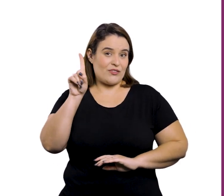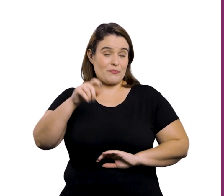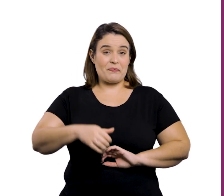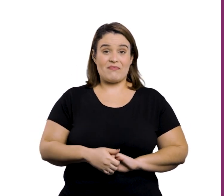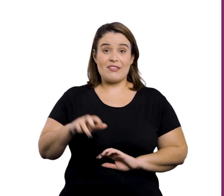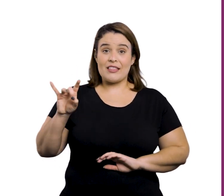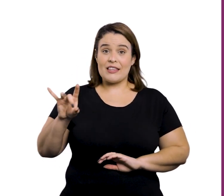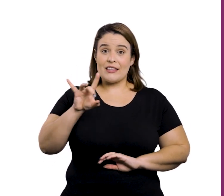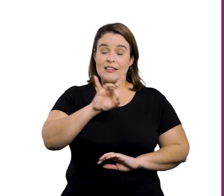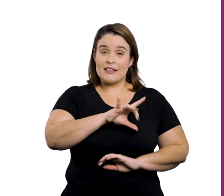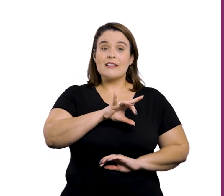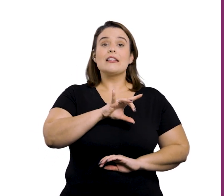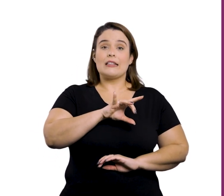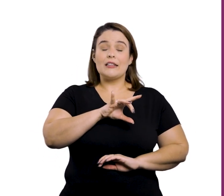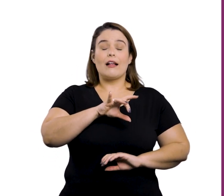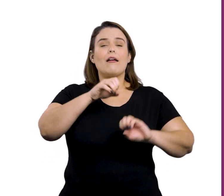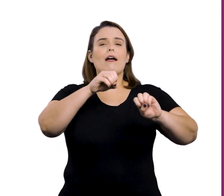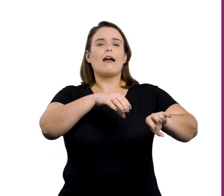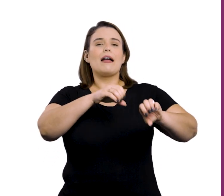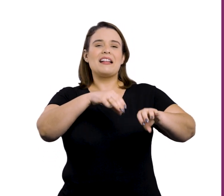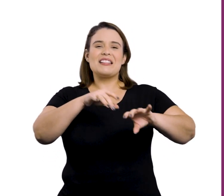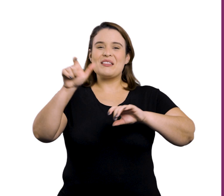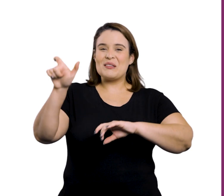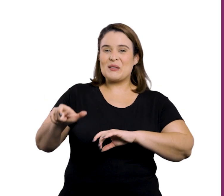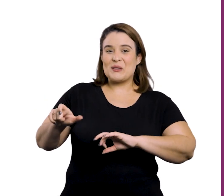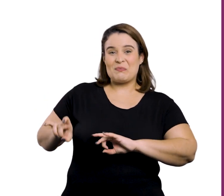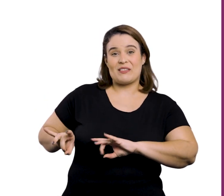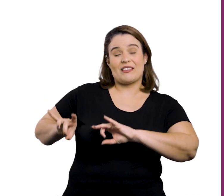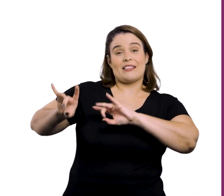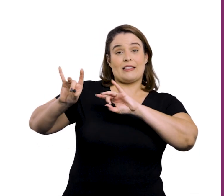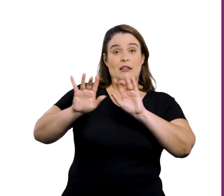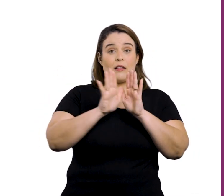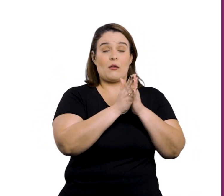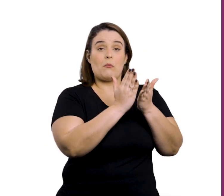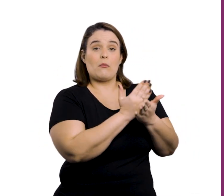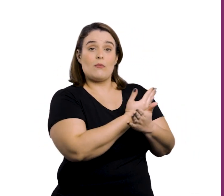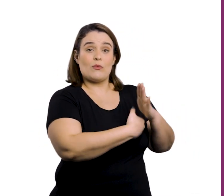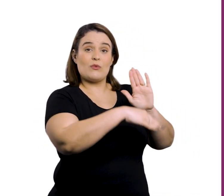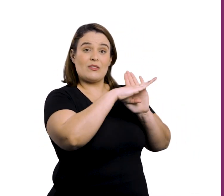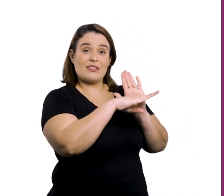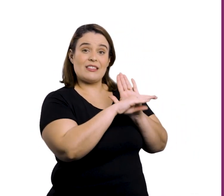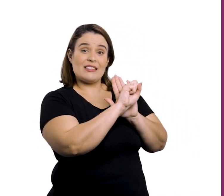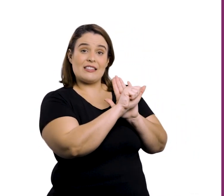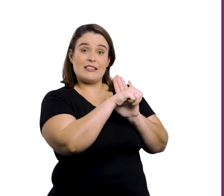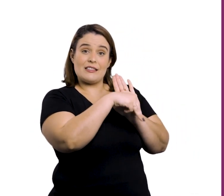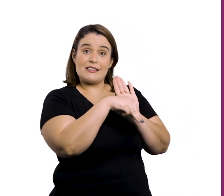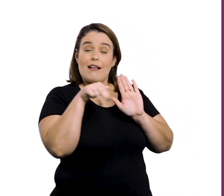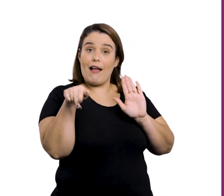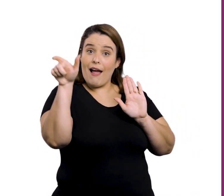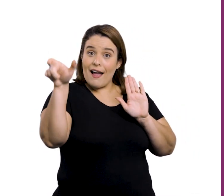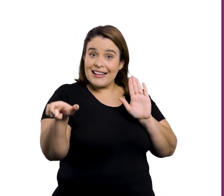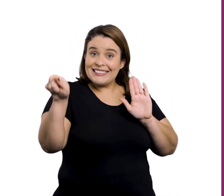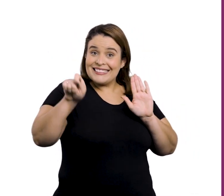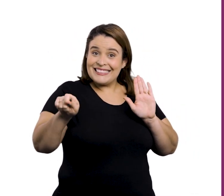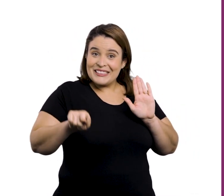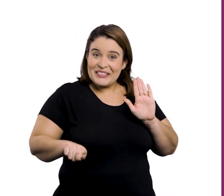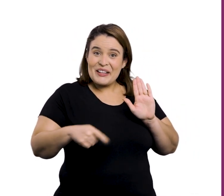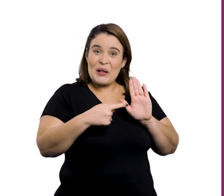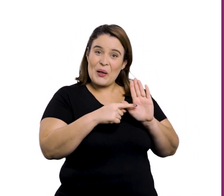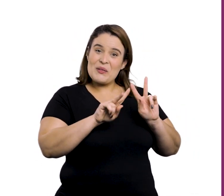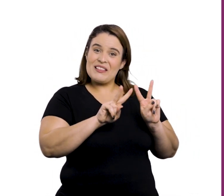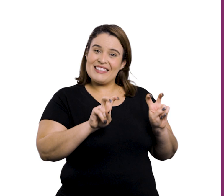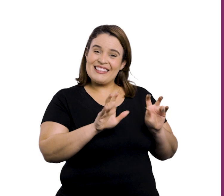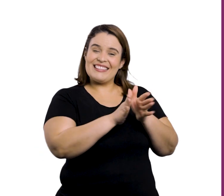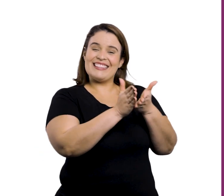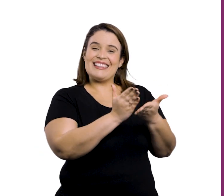dia. Cada um deles ministrado por especialistas que estão citados no Manual da SAM 2020. Ou seja, os